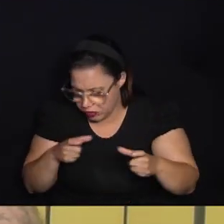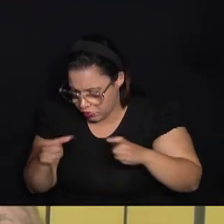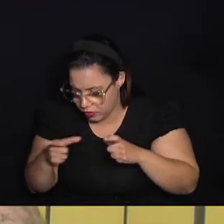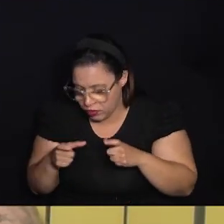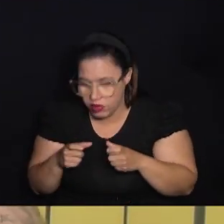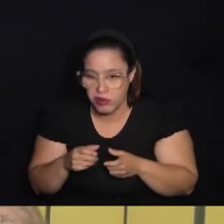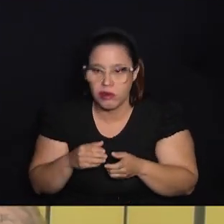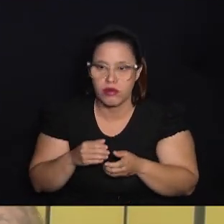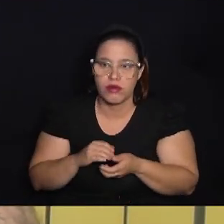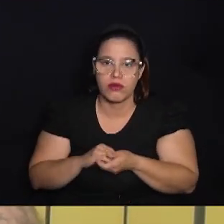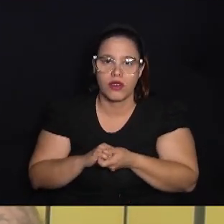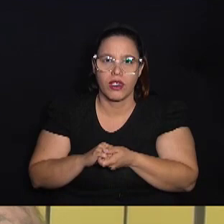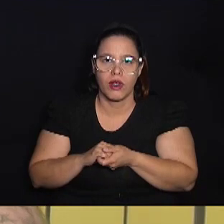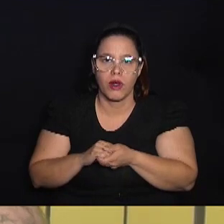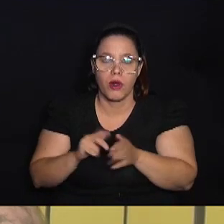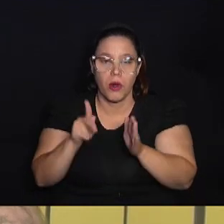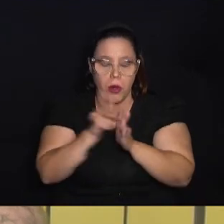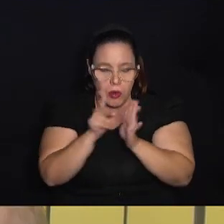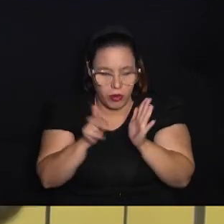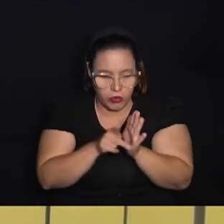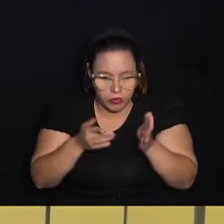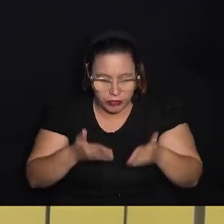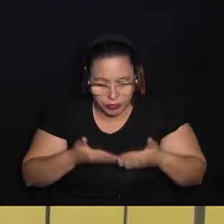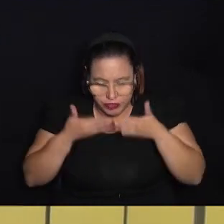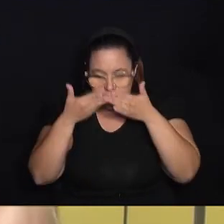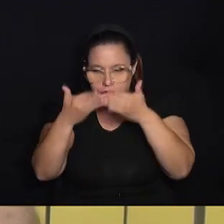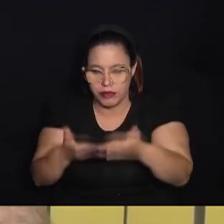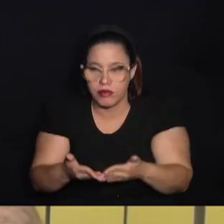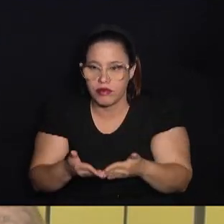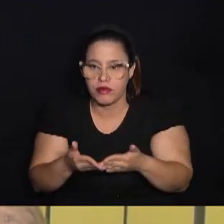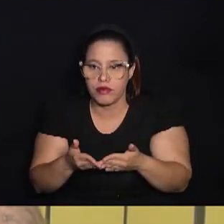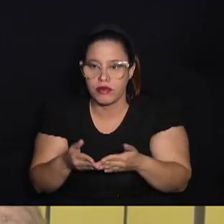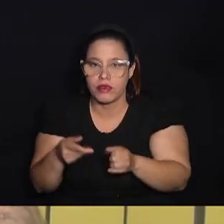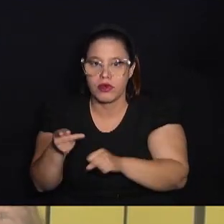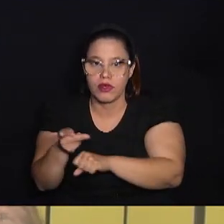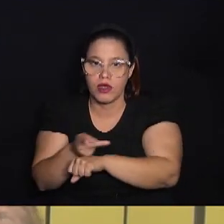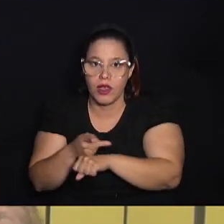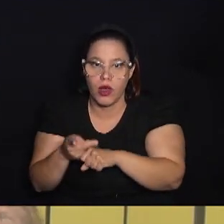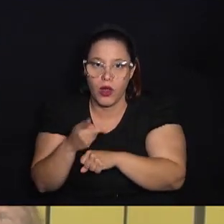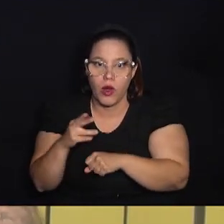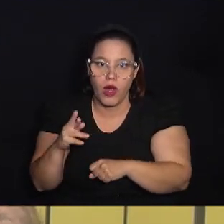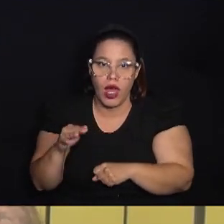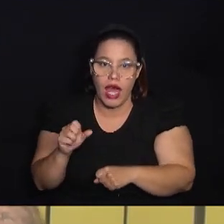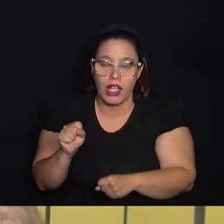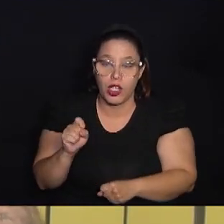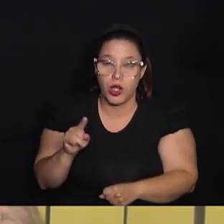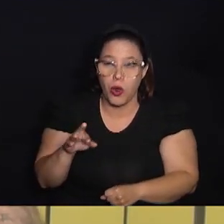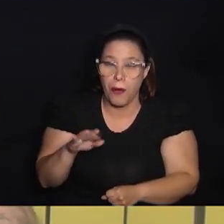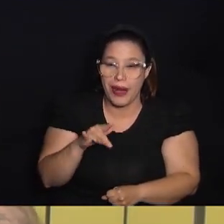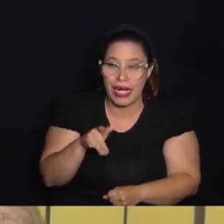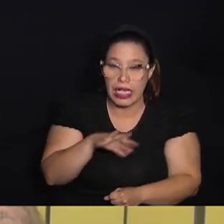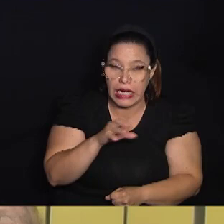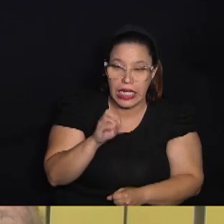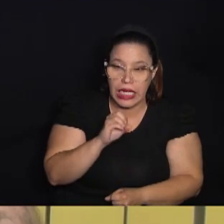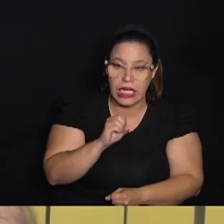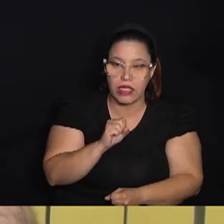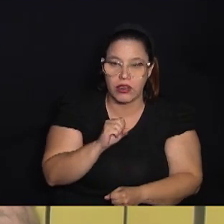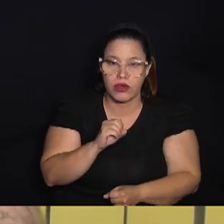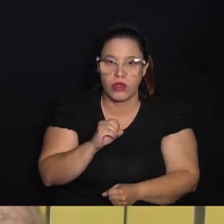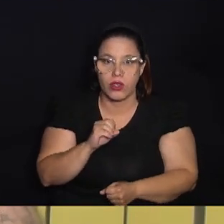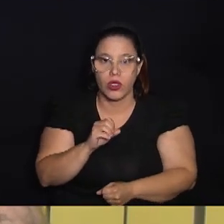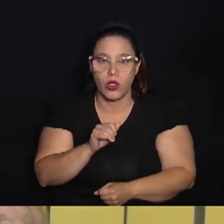acabei propondo para alguns amigos com que a gente buscasse muito inspirado no livro Assombrações do Recife velho do Gilberto Freire